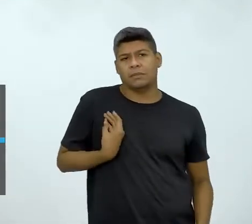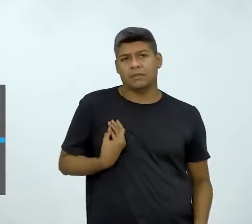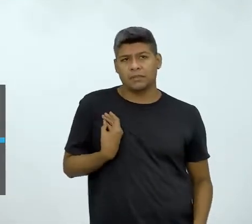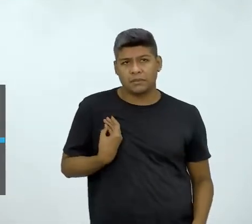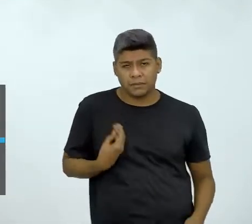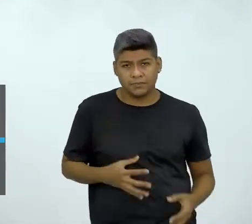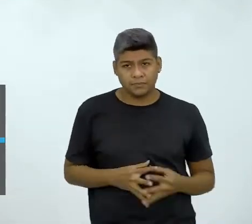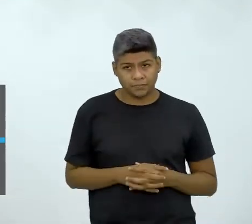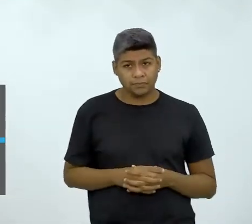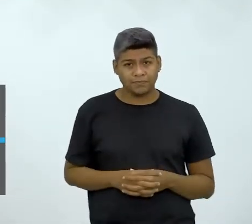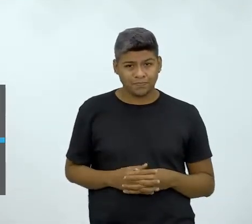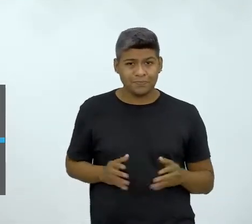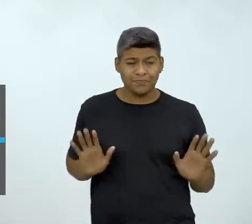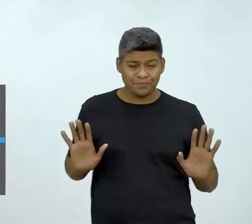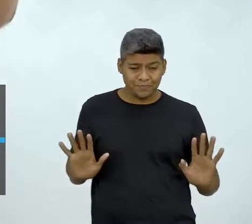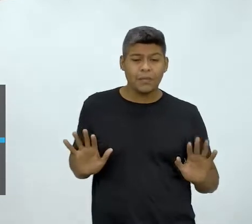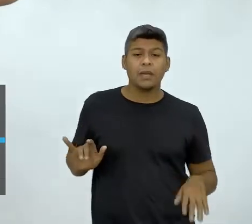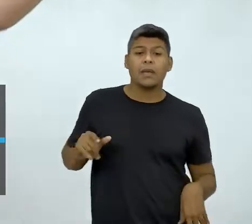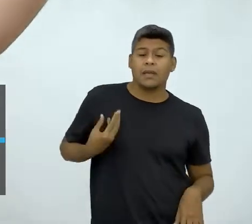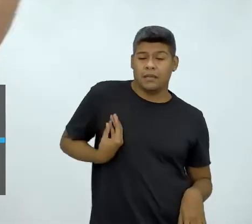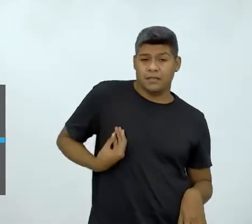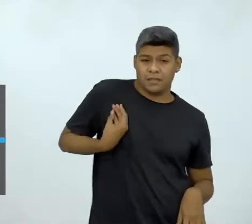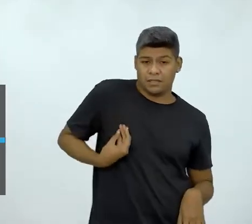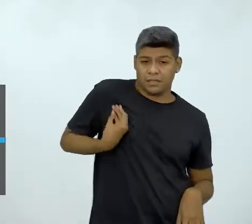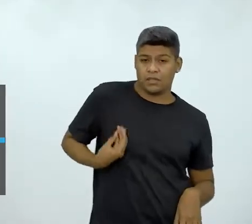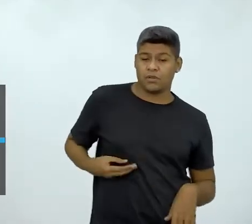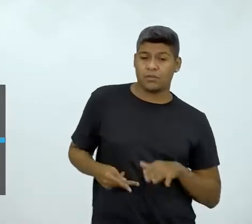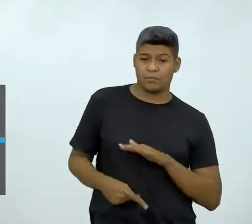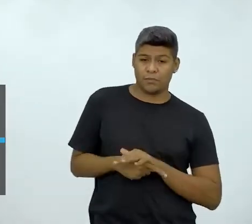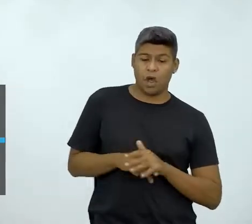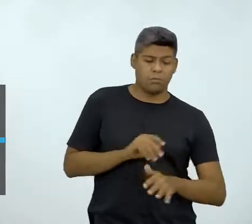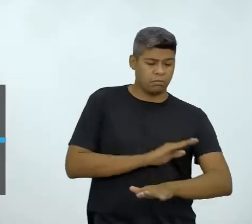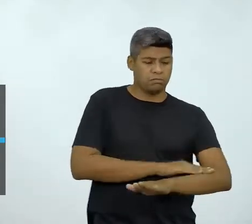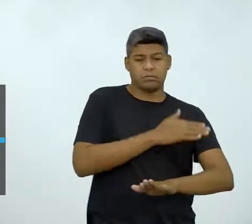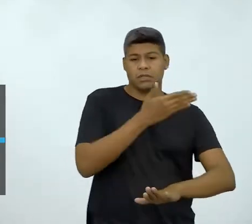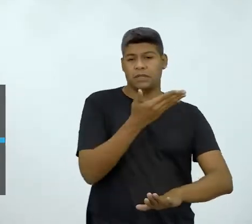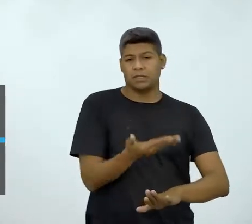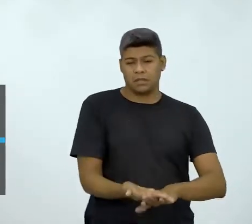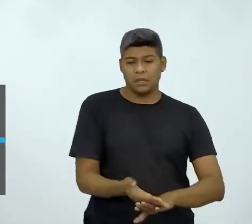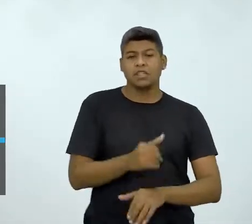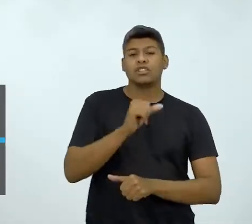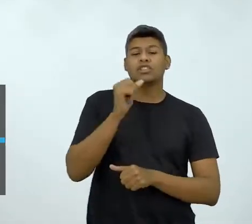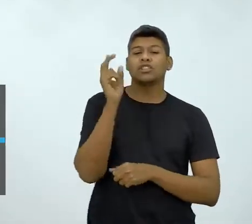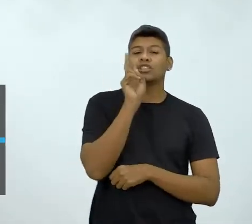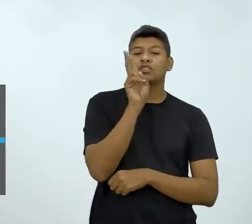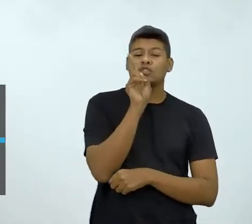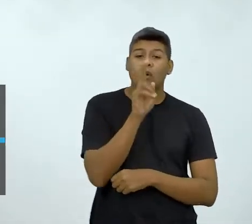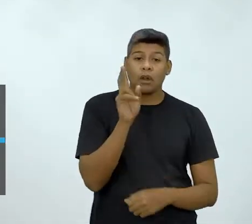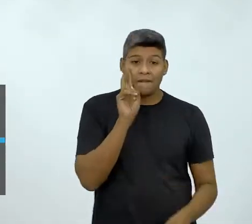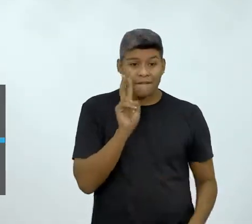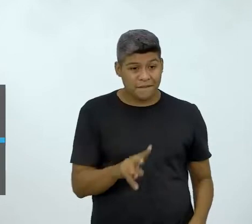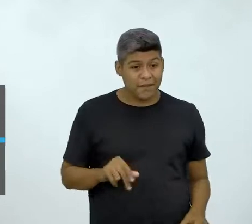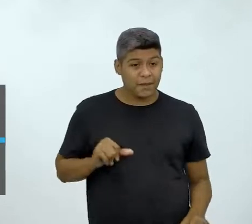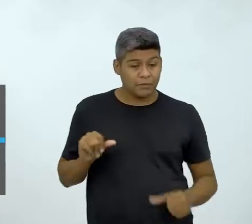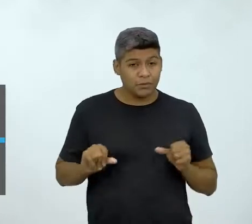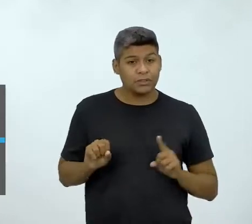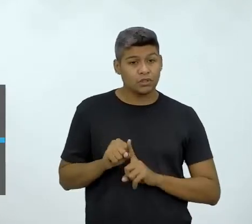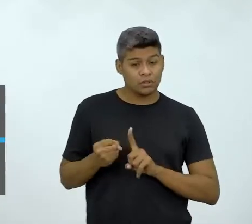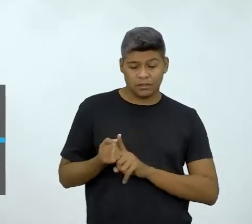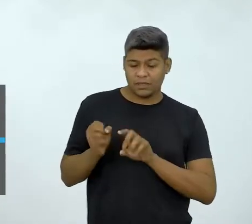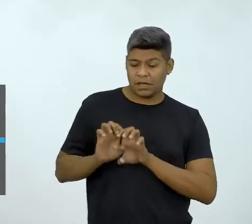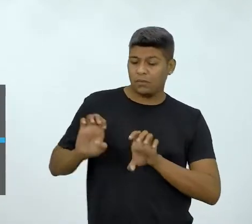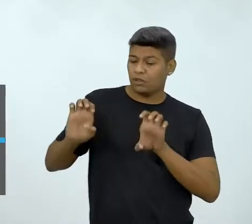né? E esses movimentos de contracultura, eles existiram ao longo de toda a história. E muitas vezes as mudanças sociais que a gente vê, né, as mudanças de